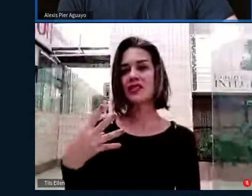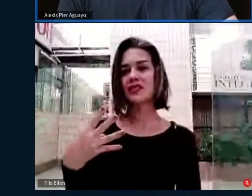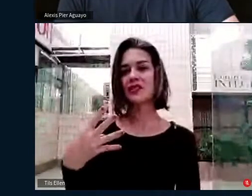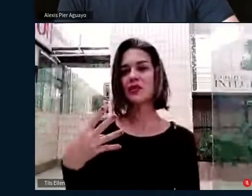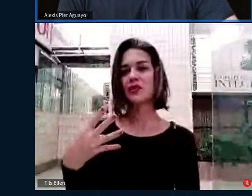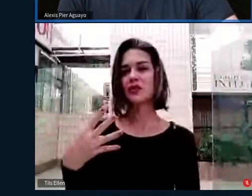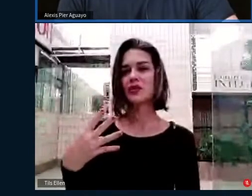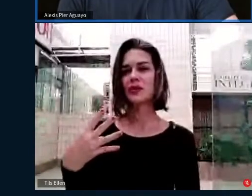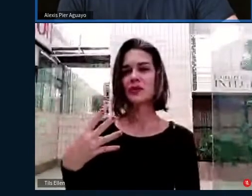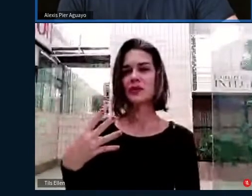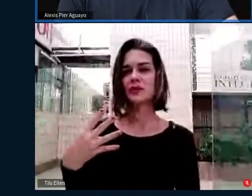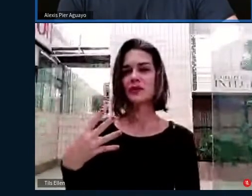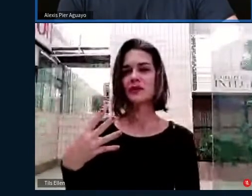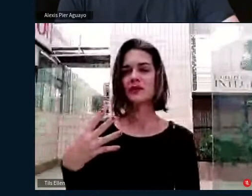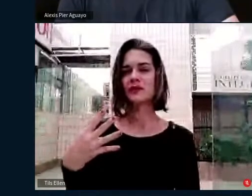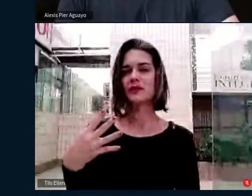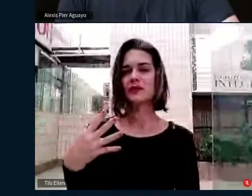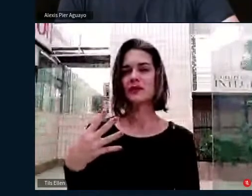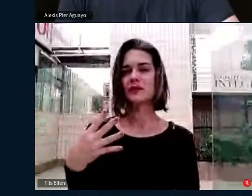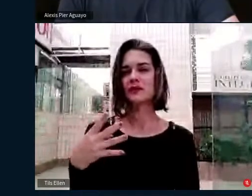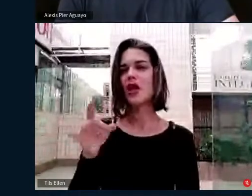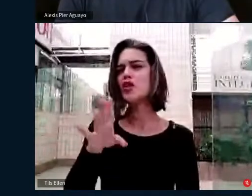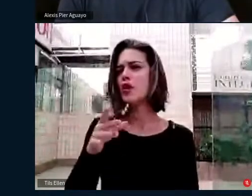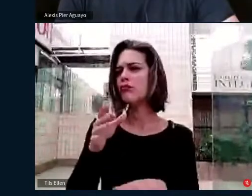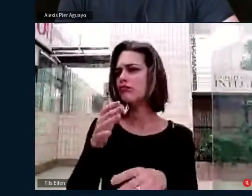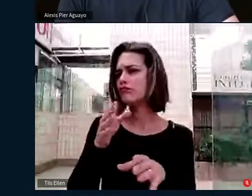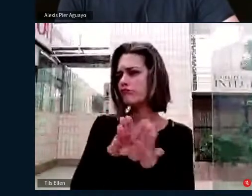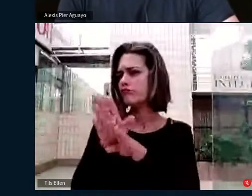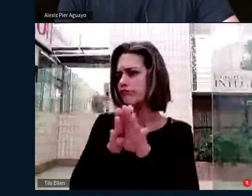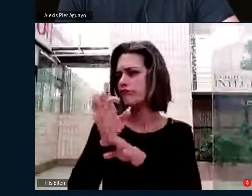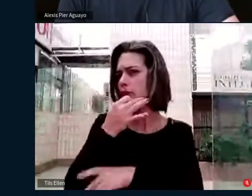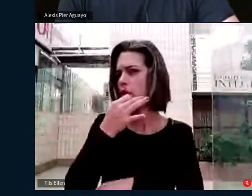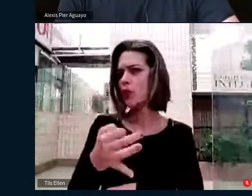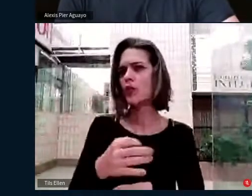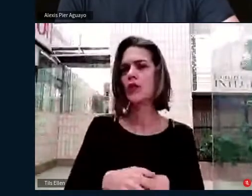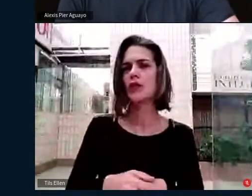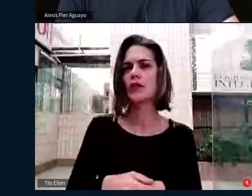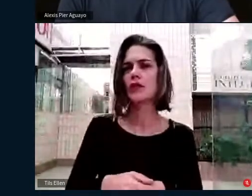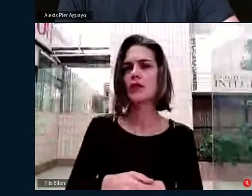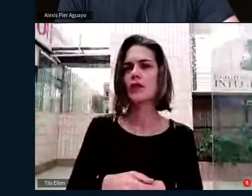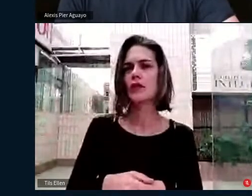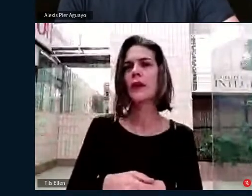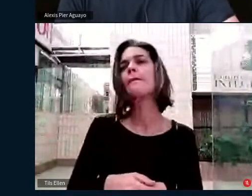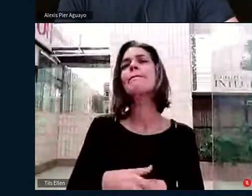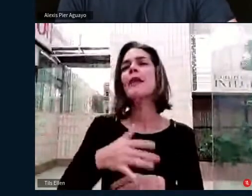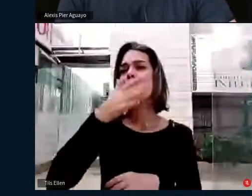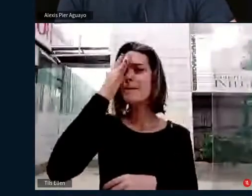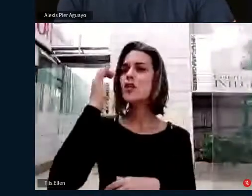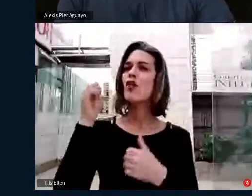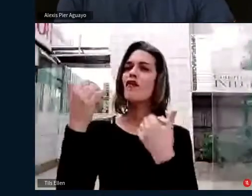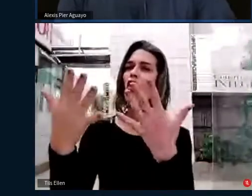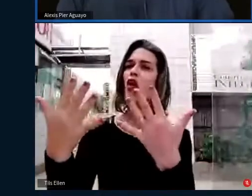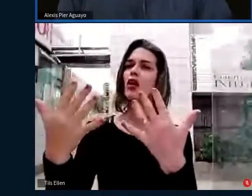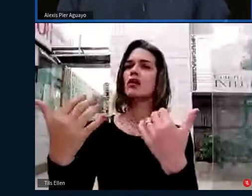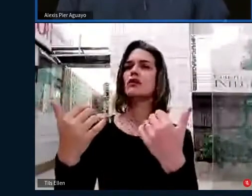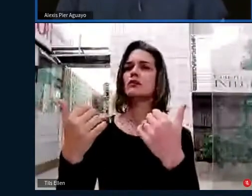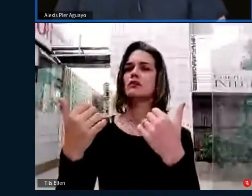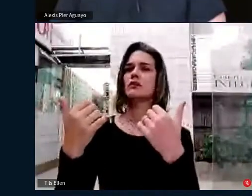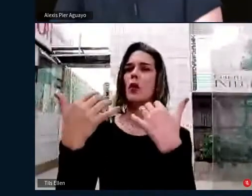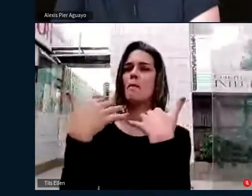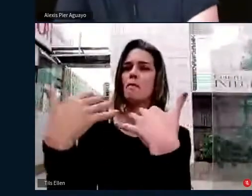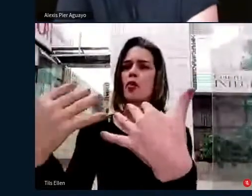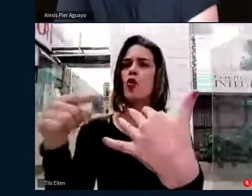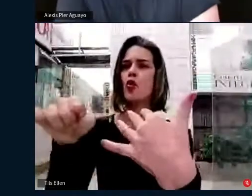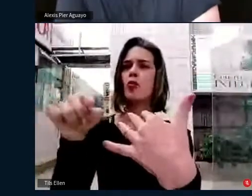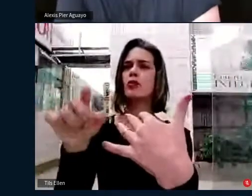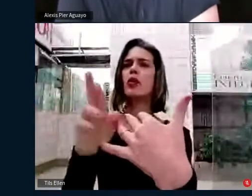14, na verdade é um comentário, fiquei pensando o quanto o feedback do público é importante. Porque foi o feedback